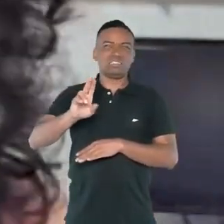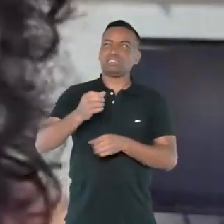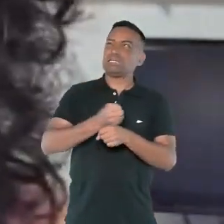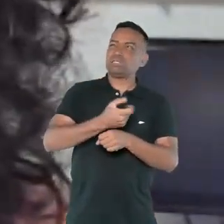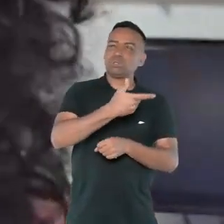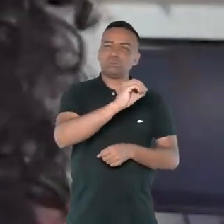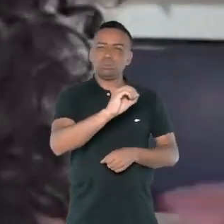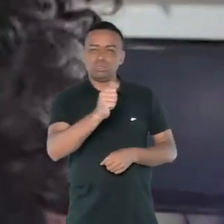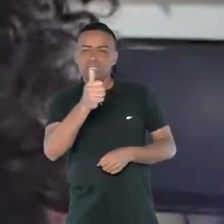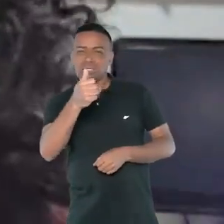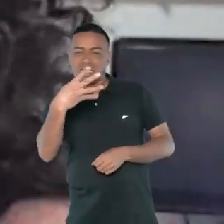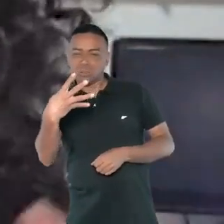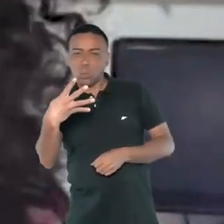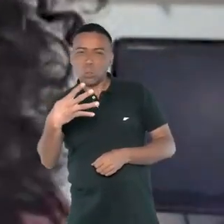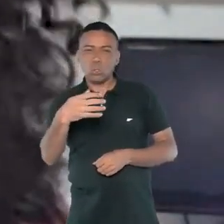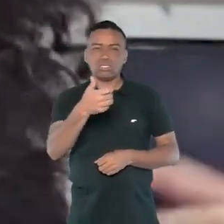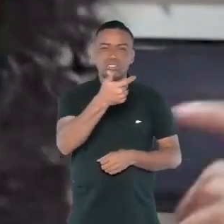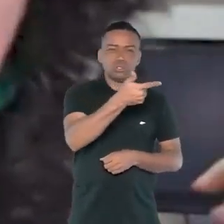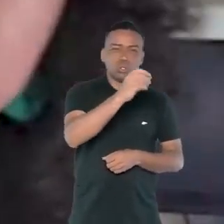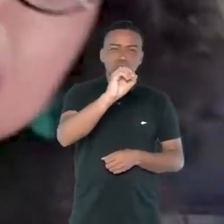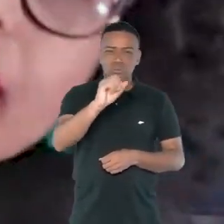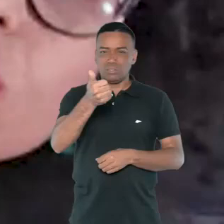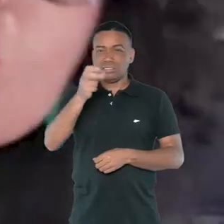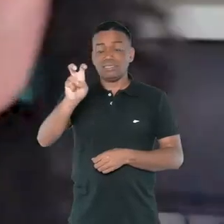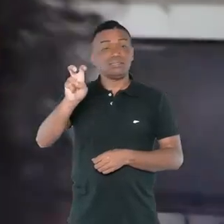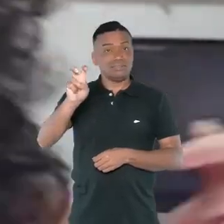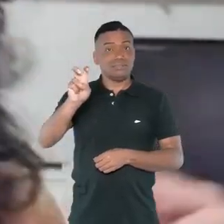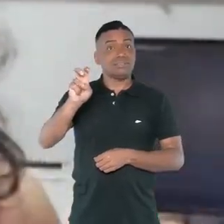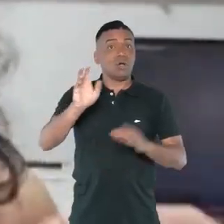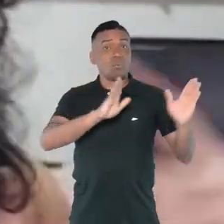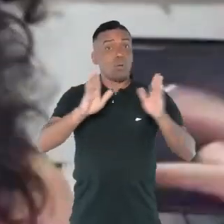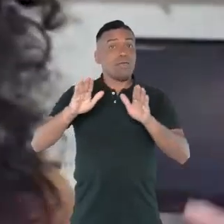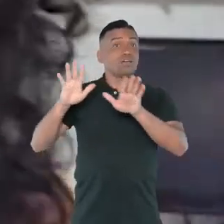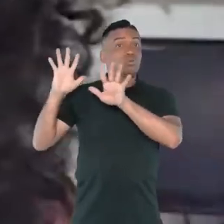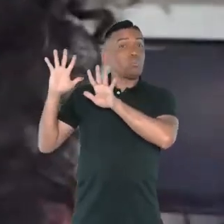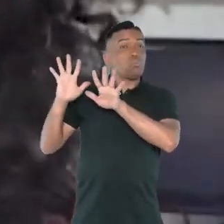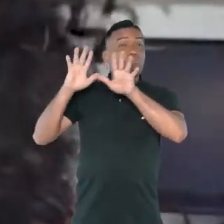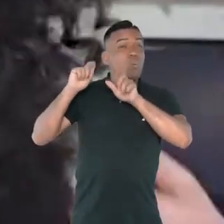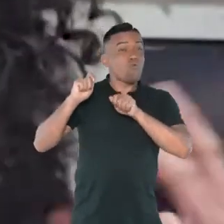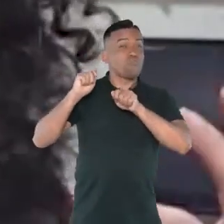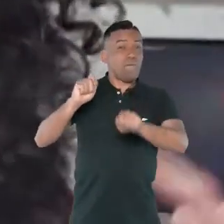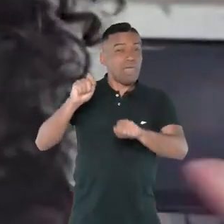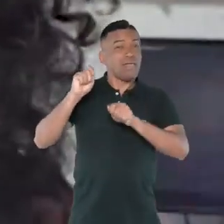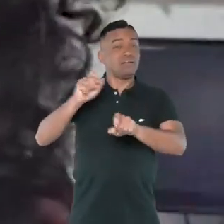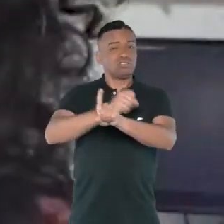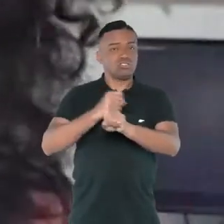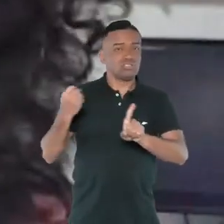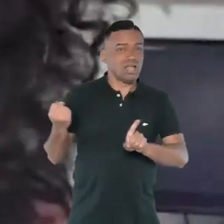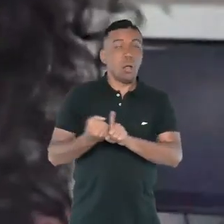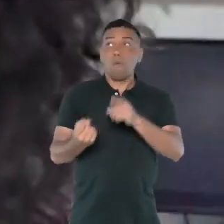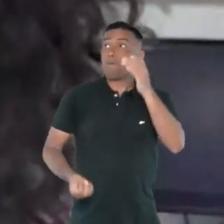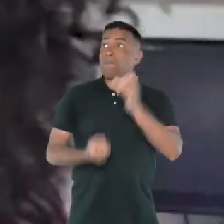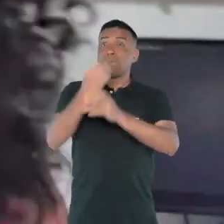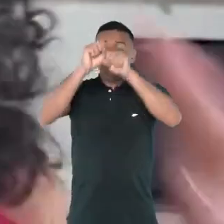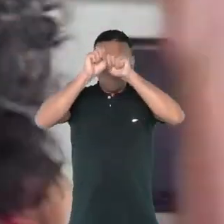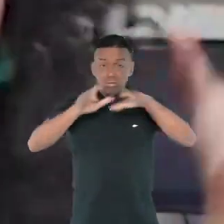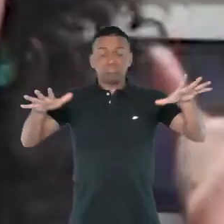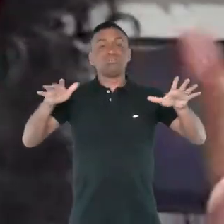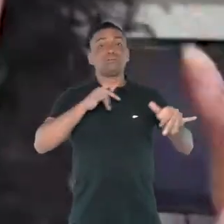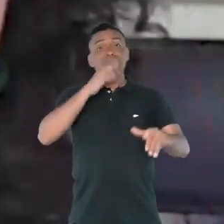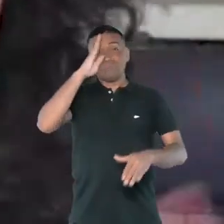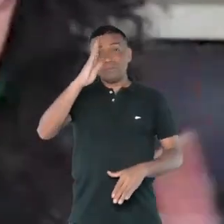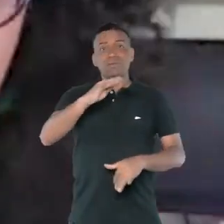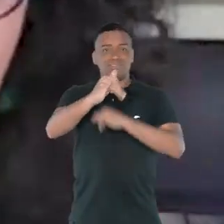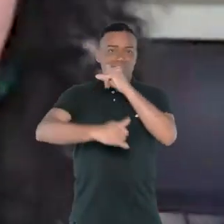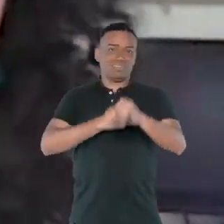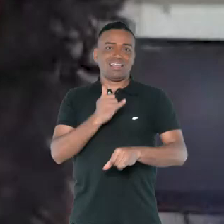na faculdade. E essa entrada na faculdade, ali 2014, 2015, foi um momento dos movimentos sociais no Brasil, teria aquele